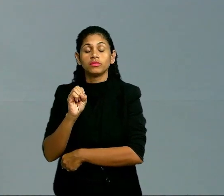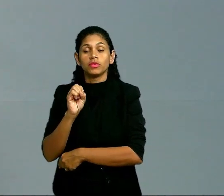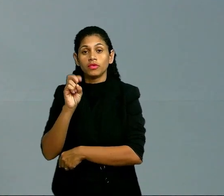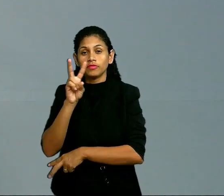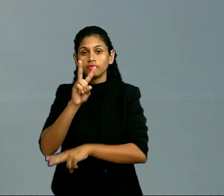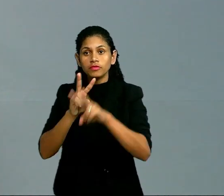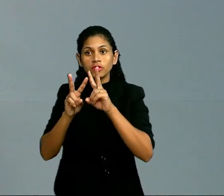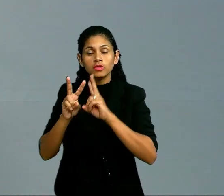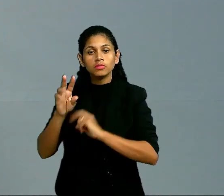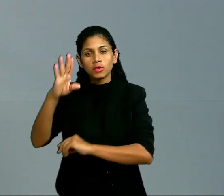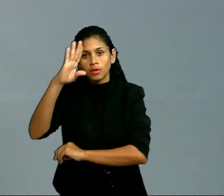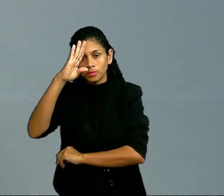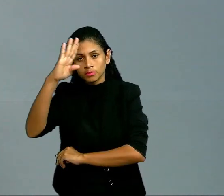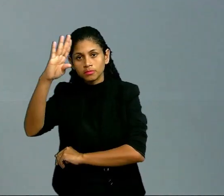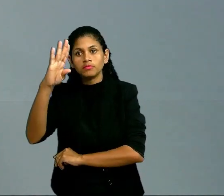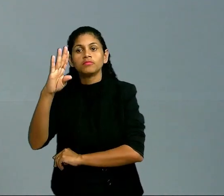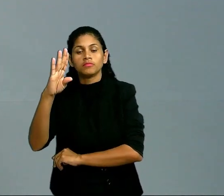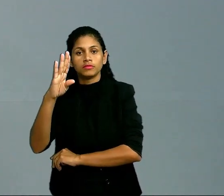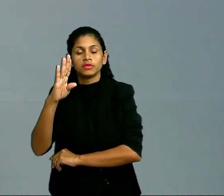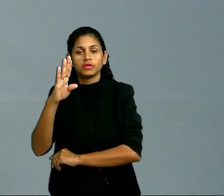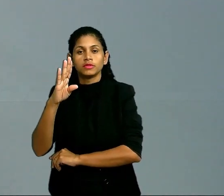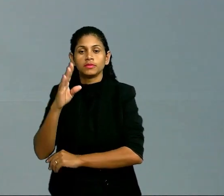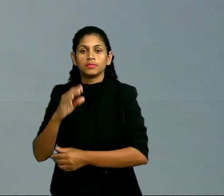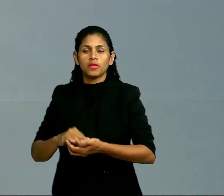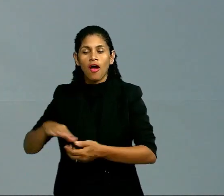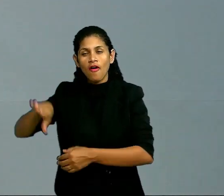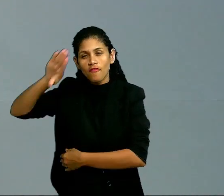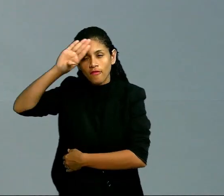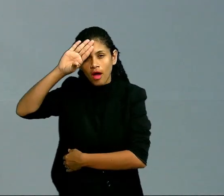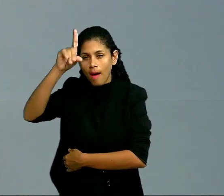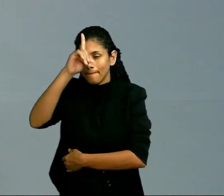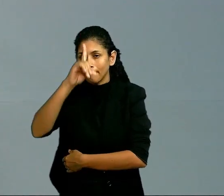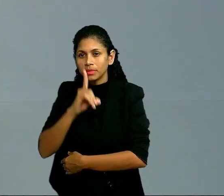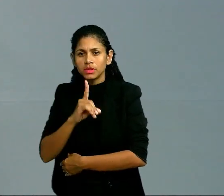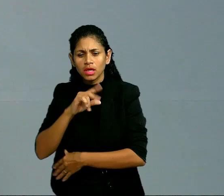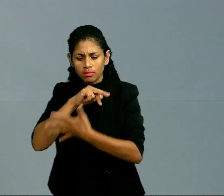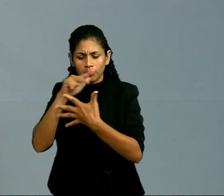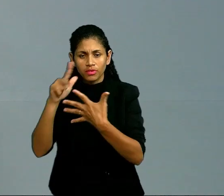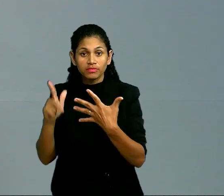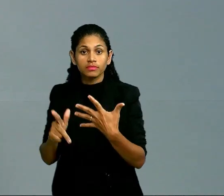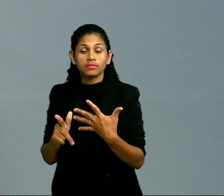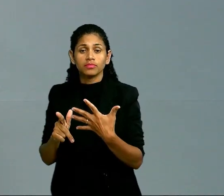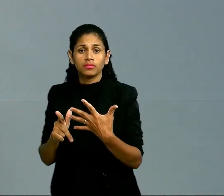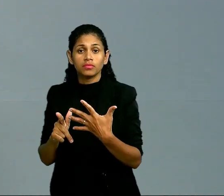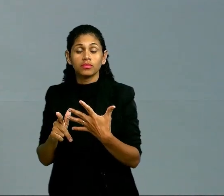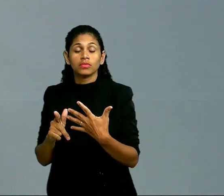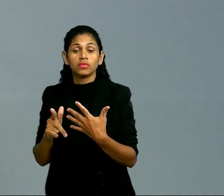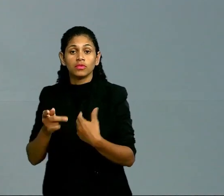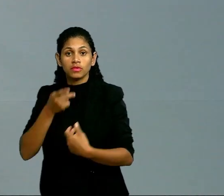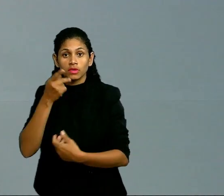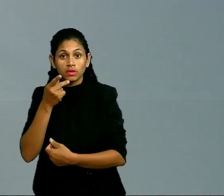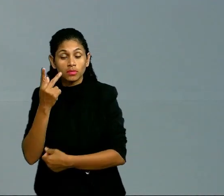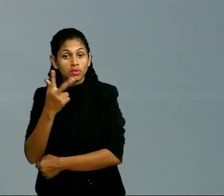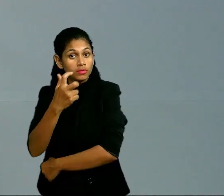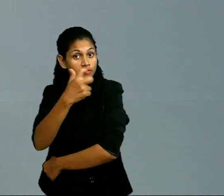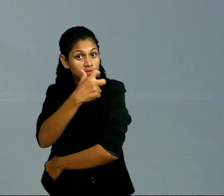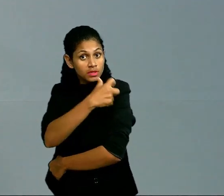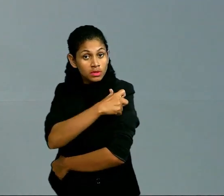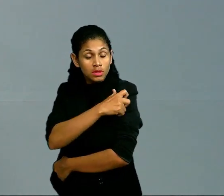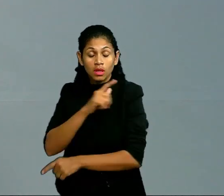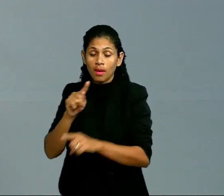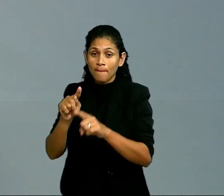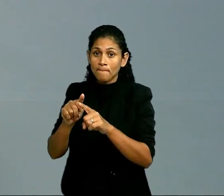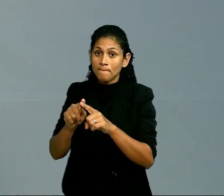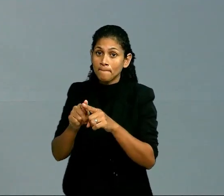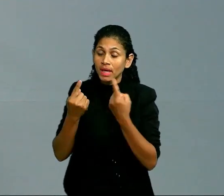o HIV. Inclusive, eu falei sobre vacinas, tá? O que tem, quais são as doenças que tem e que não tem. Só que eu não